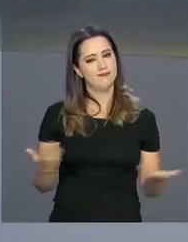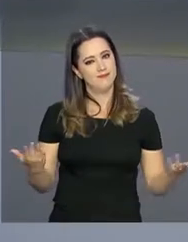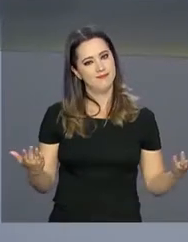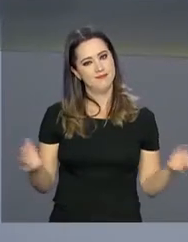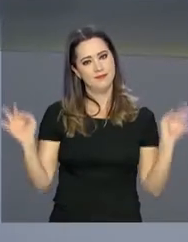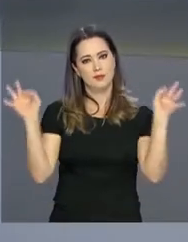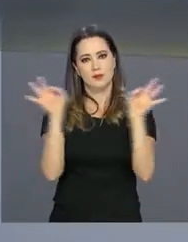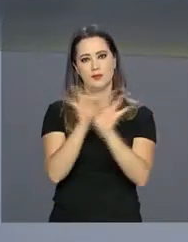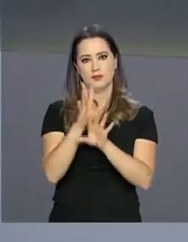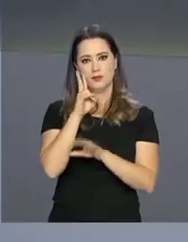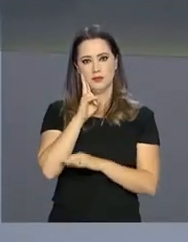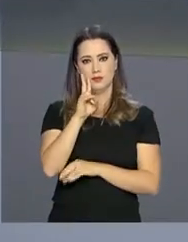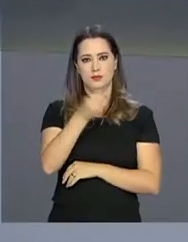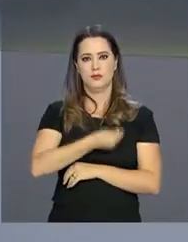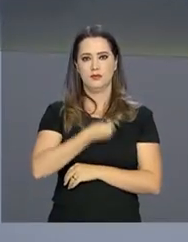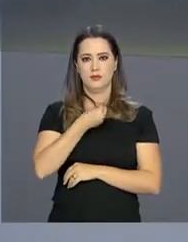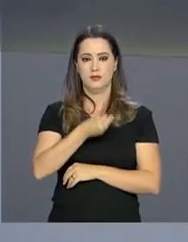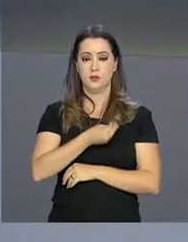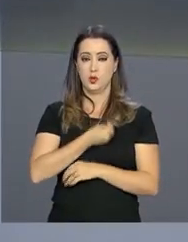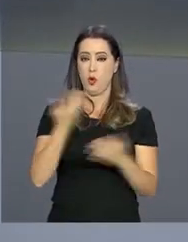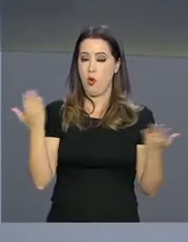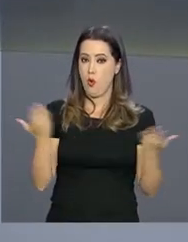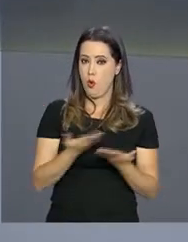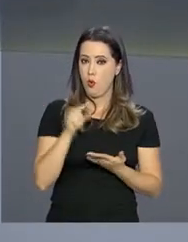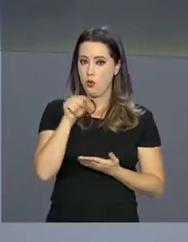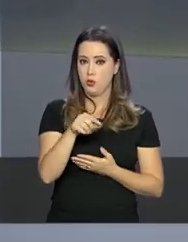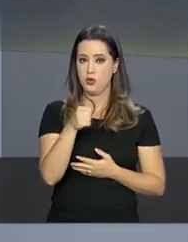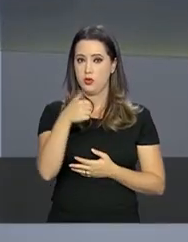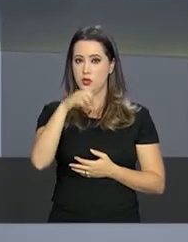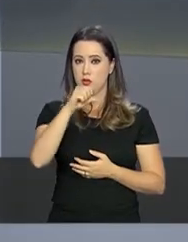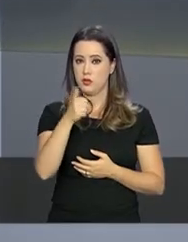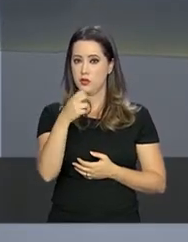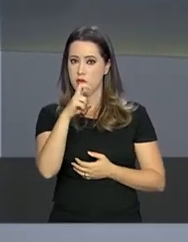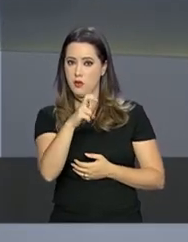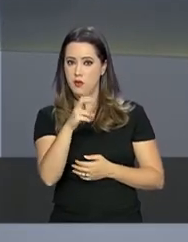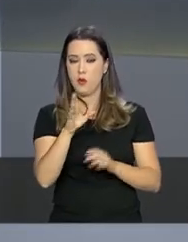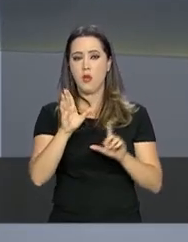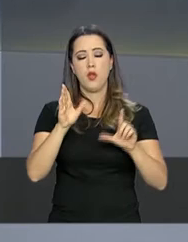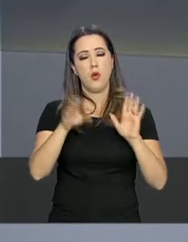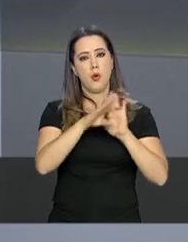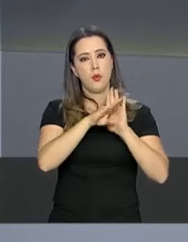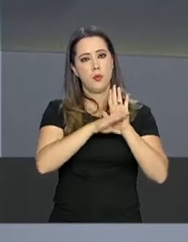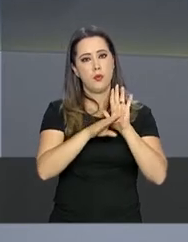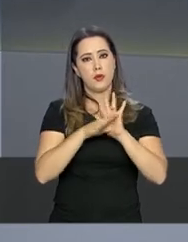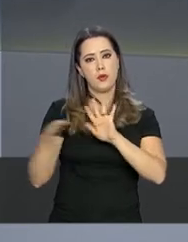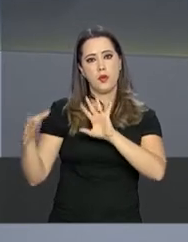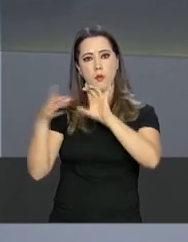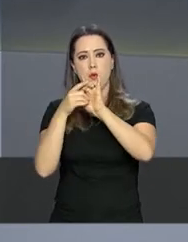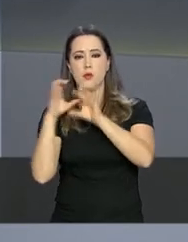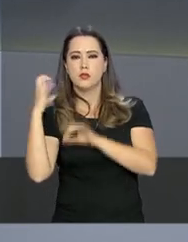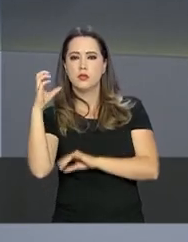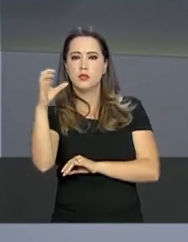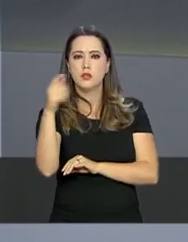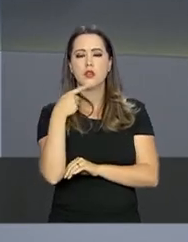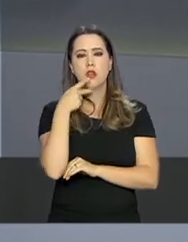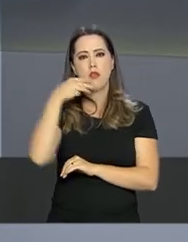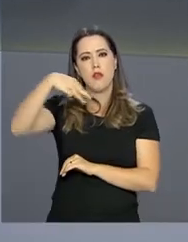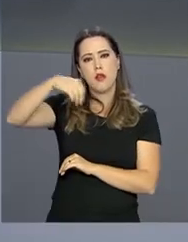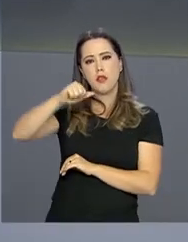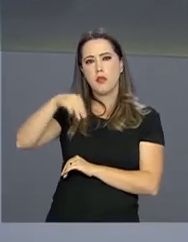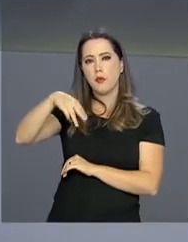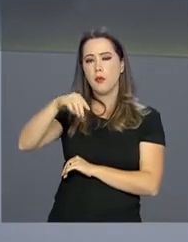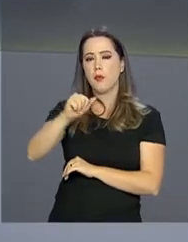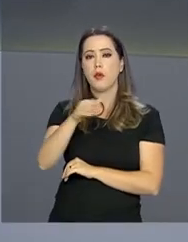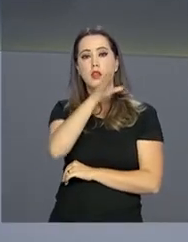Nós ficamos por aqui. Você acompanha hoje, a partir das 19h15, o programa Conexão Ciência, que destaca o uso da mamona na